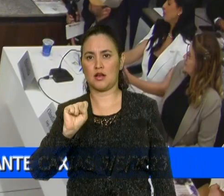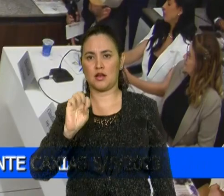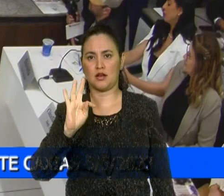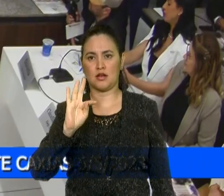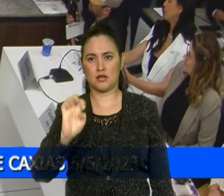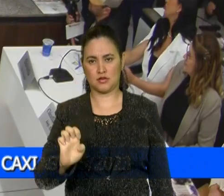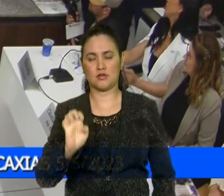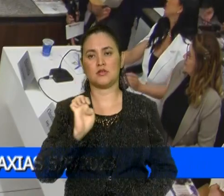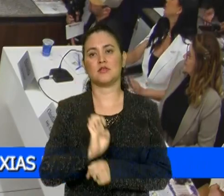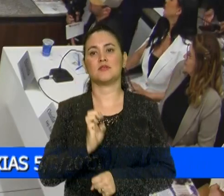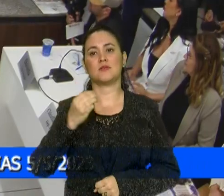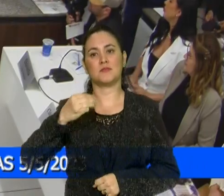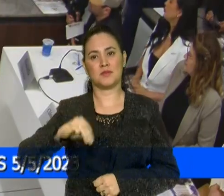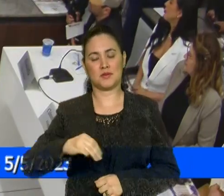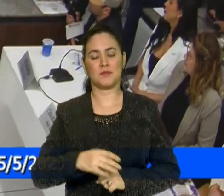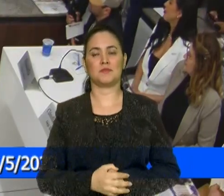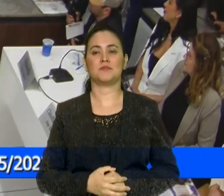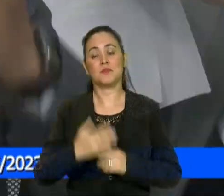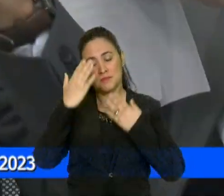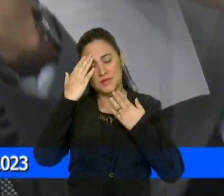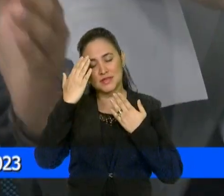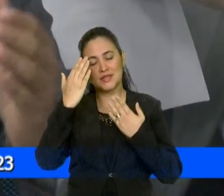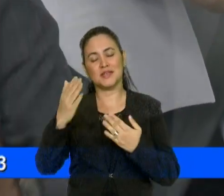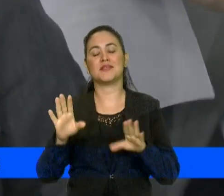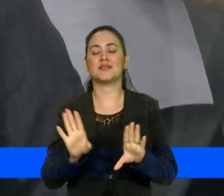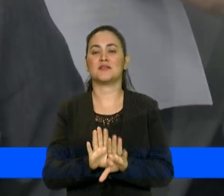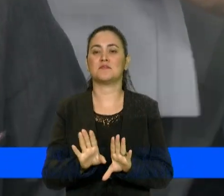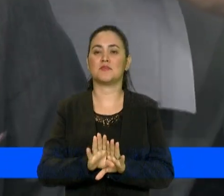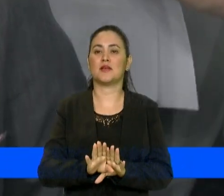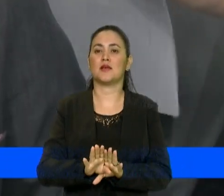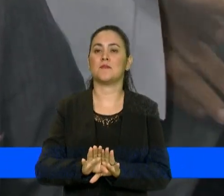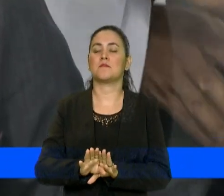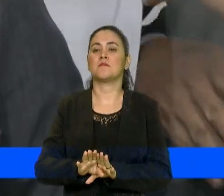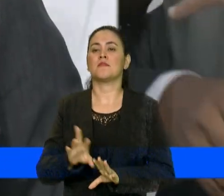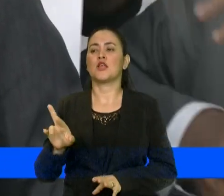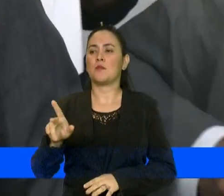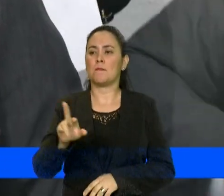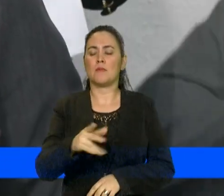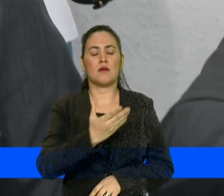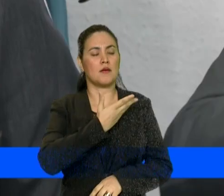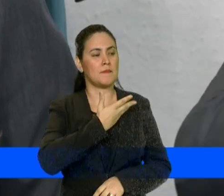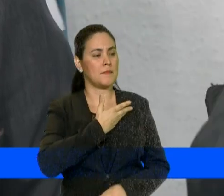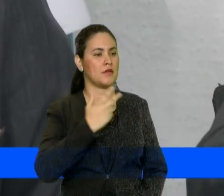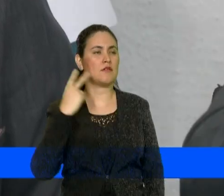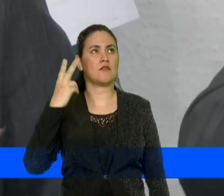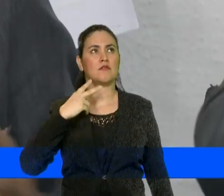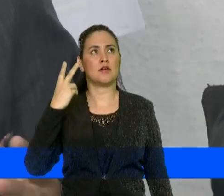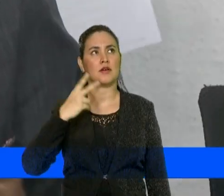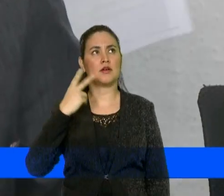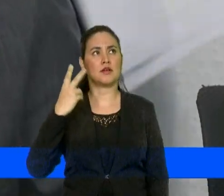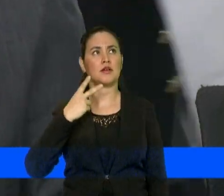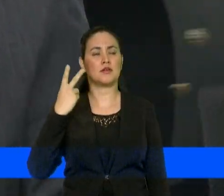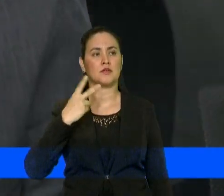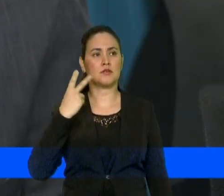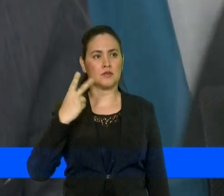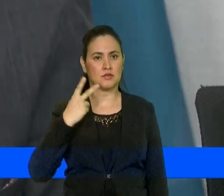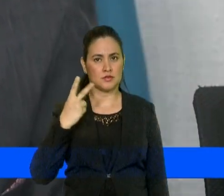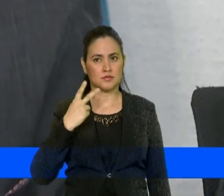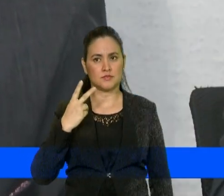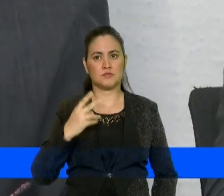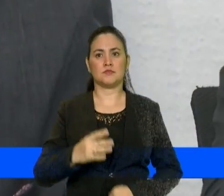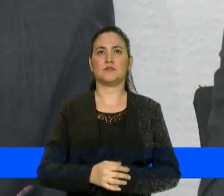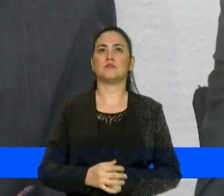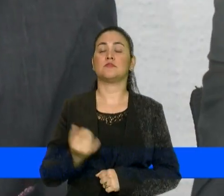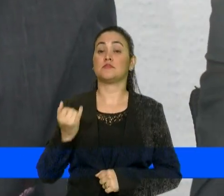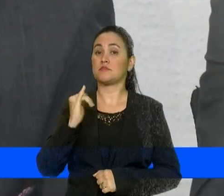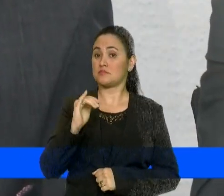quero agradecer imensamente também os meus irmãos, nossos colegas vereadores. Sem eles, isso aqui